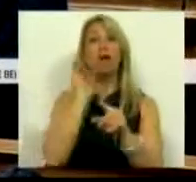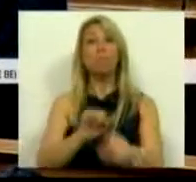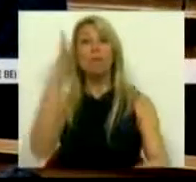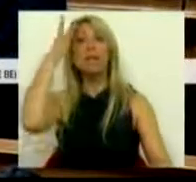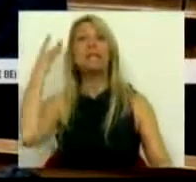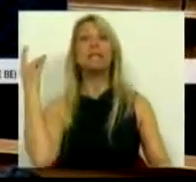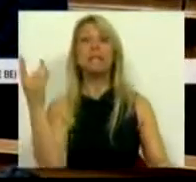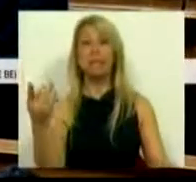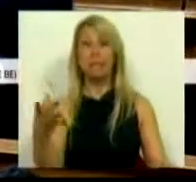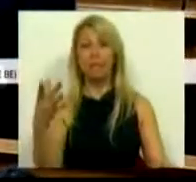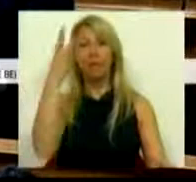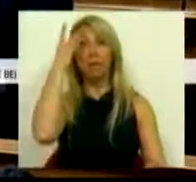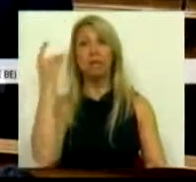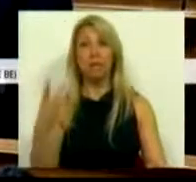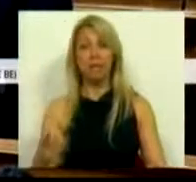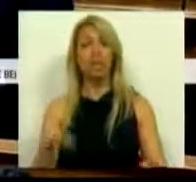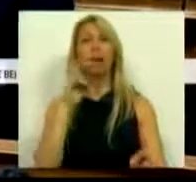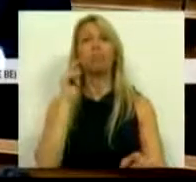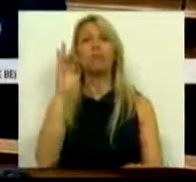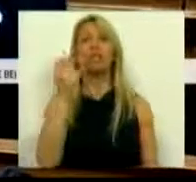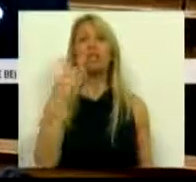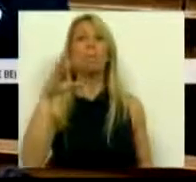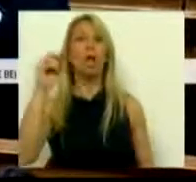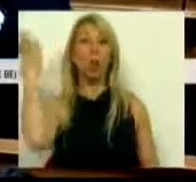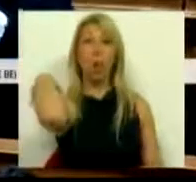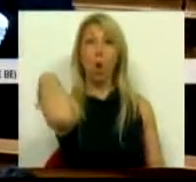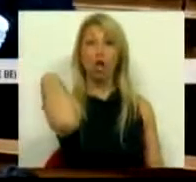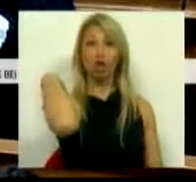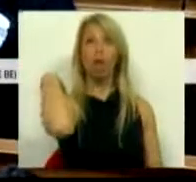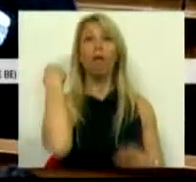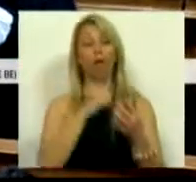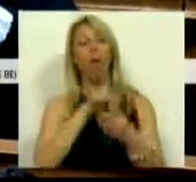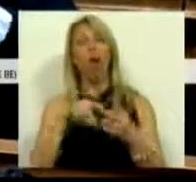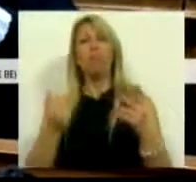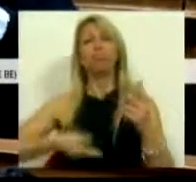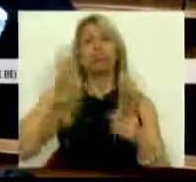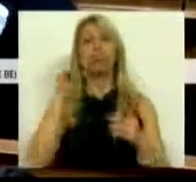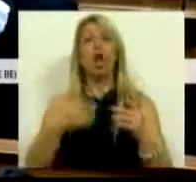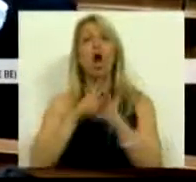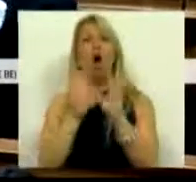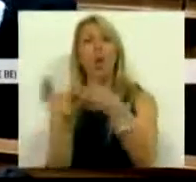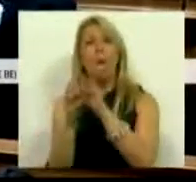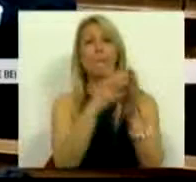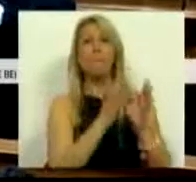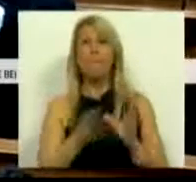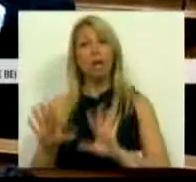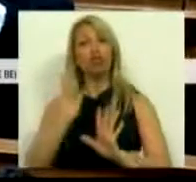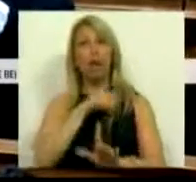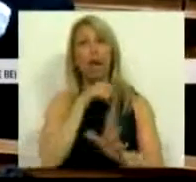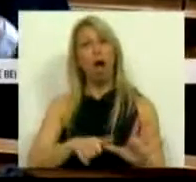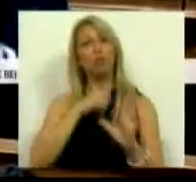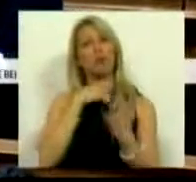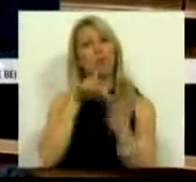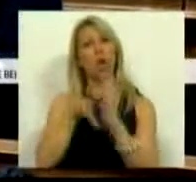Costa da Caparica, envolvendo um universo de 49 companhias licenciadas e pouco mais de 1000